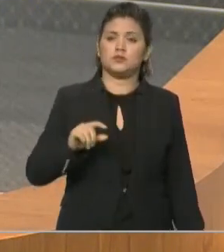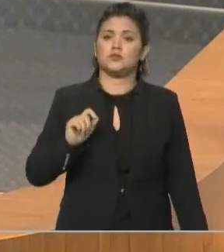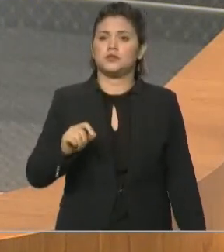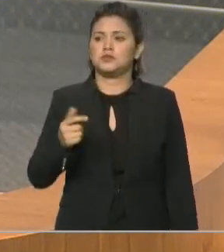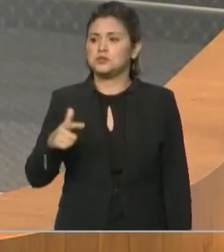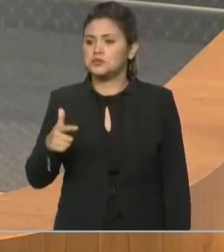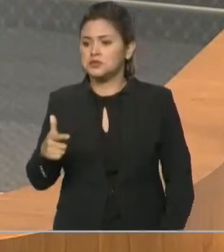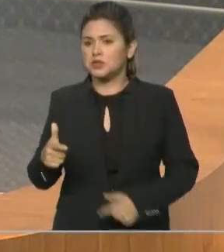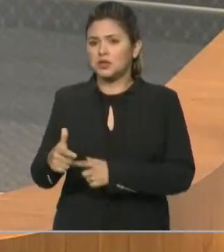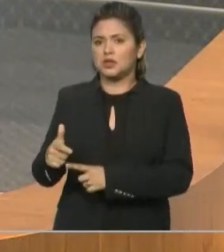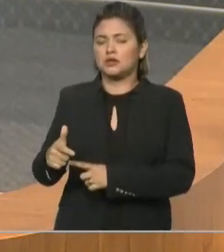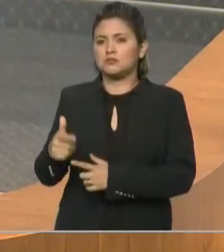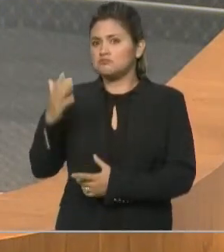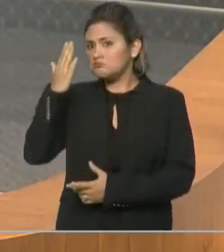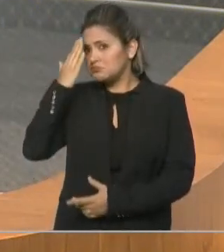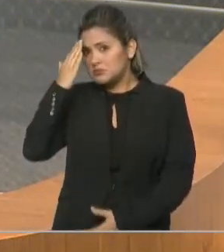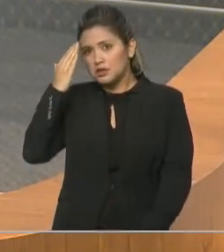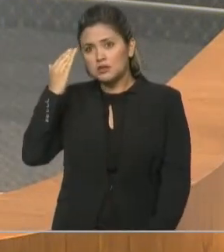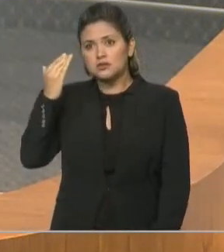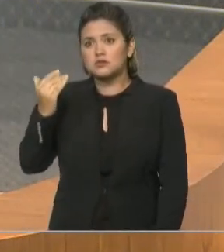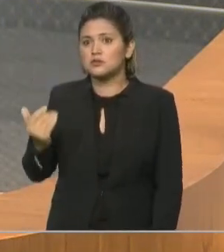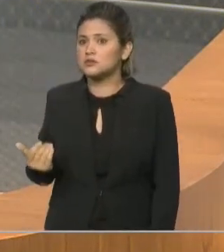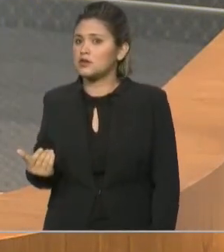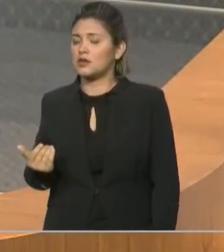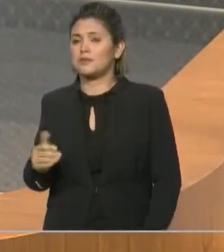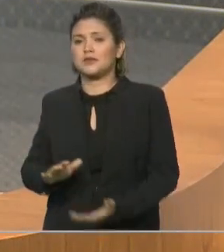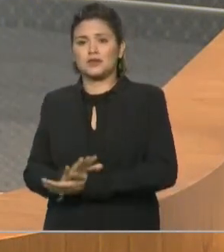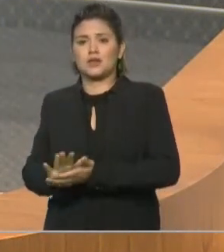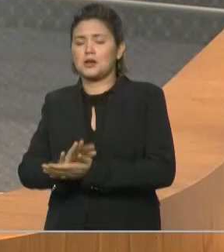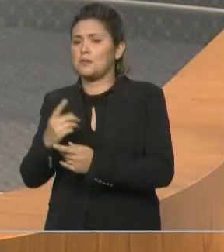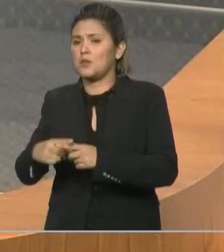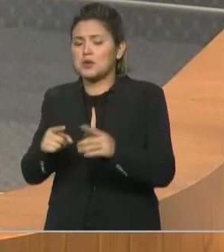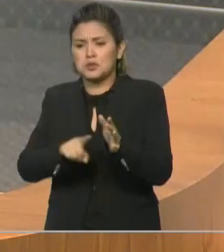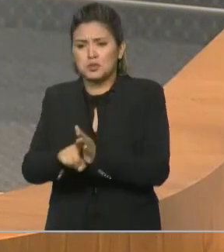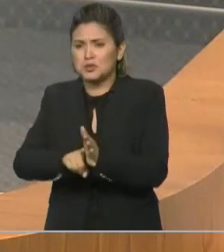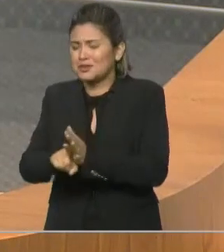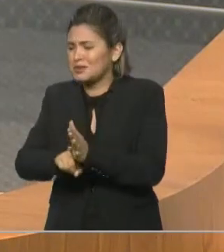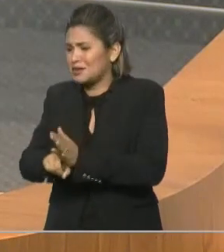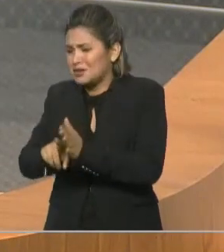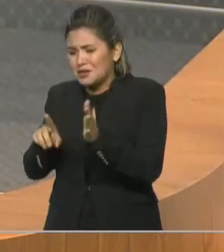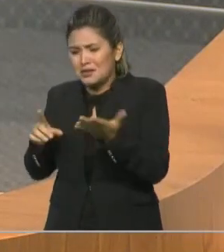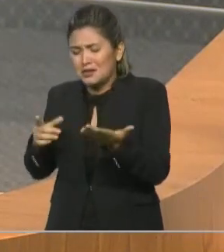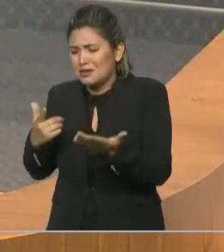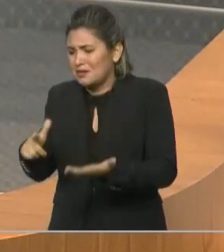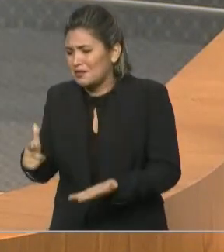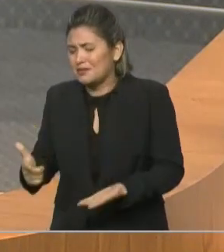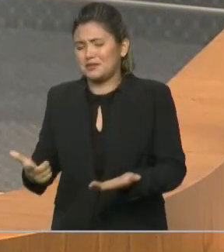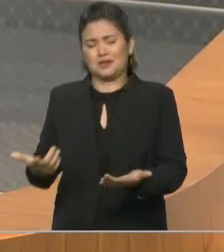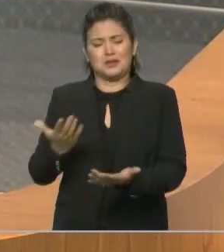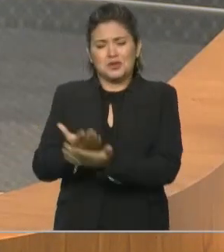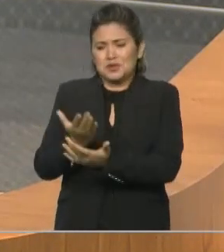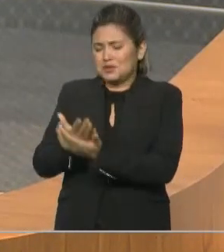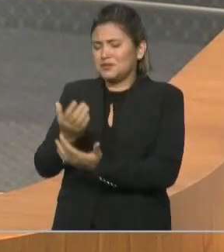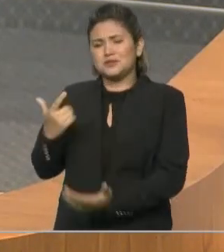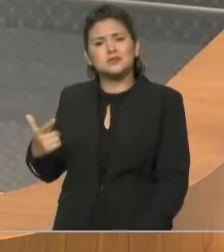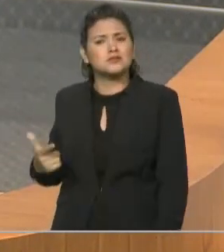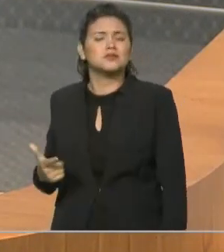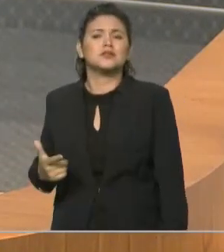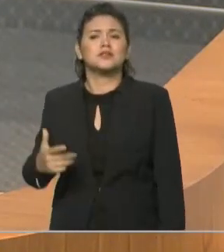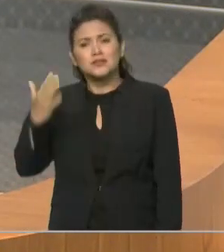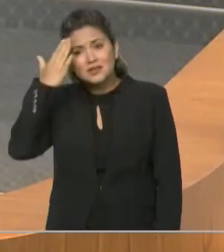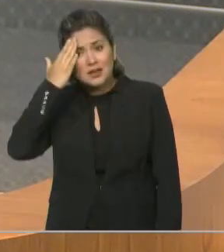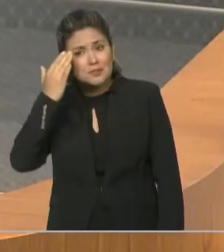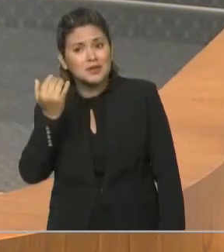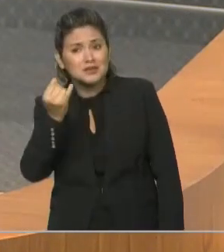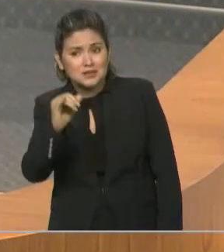tem cientificidade, não tem estudo nenhum, relatório nenhum, que possa qualificar a gravidade ou